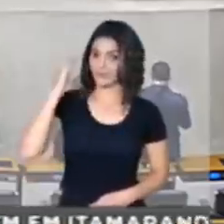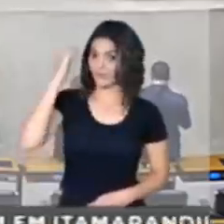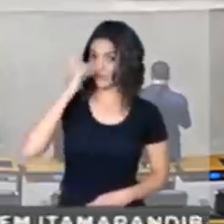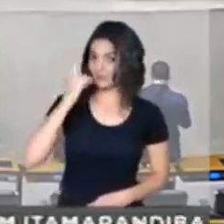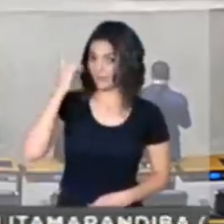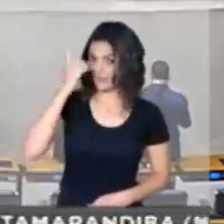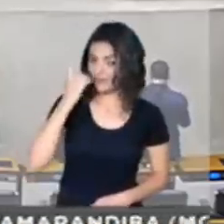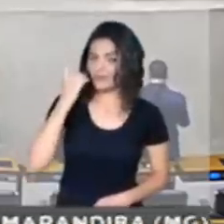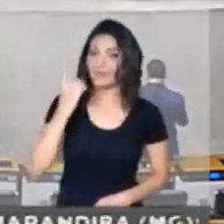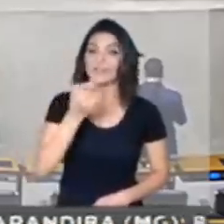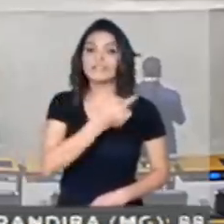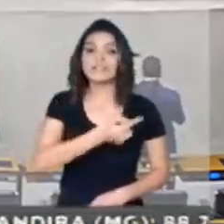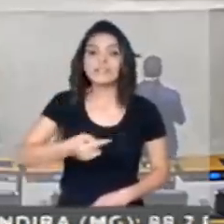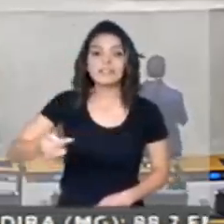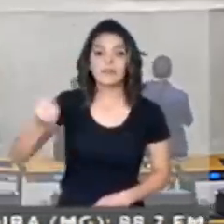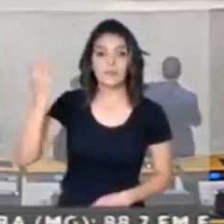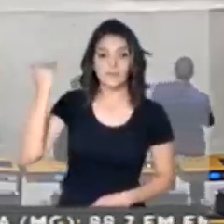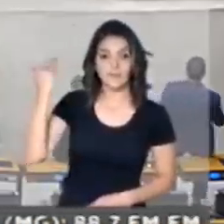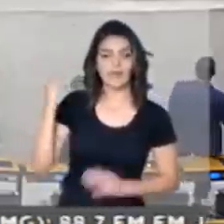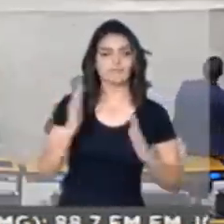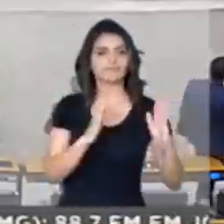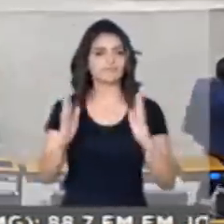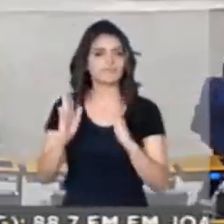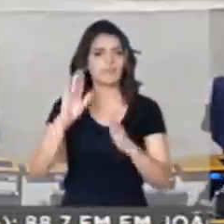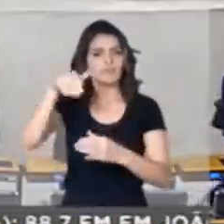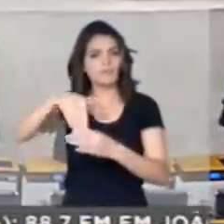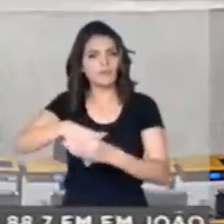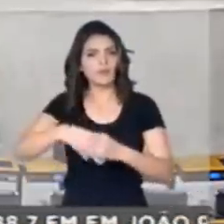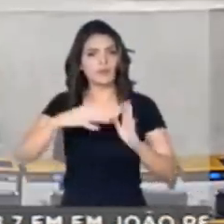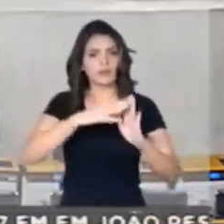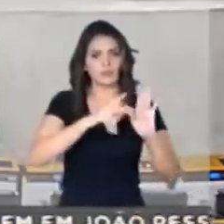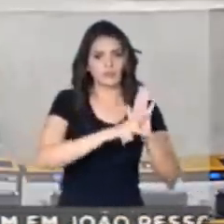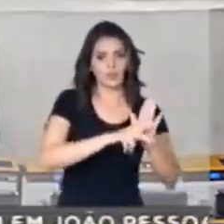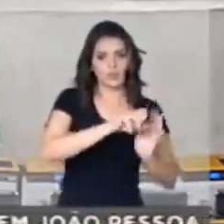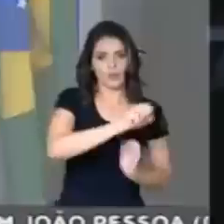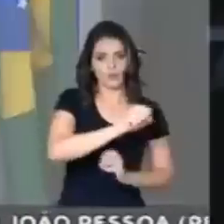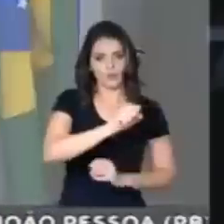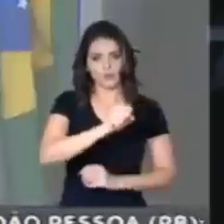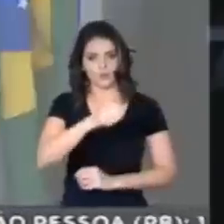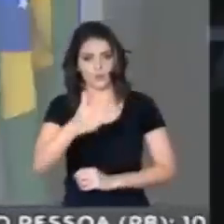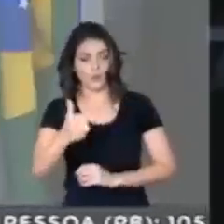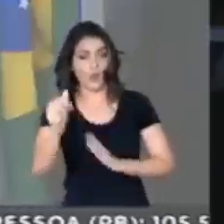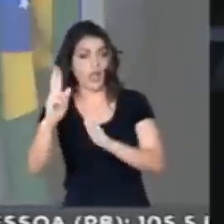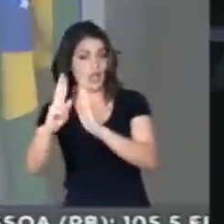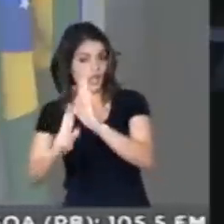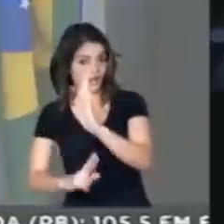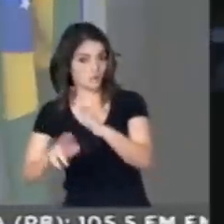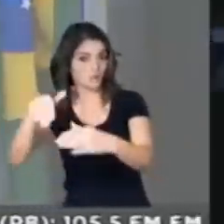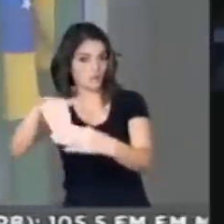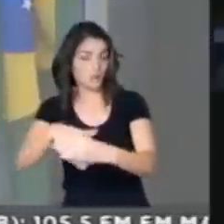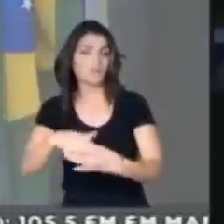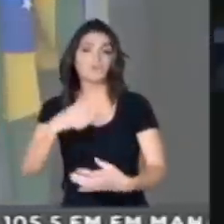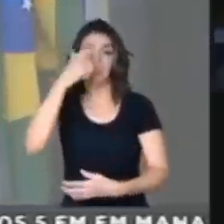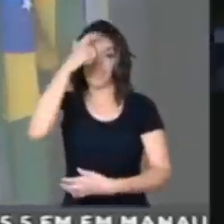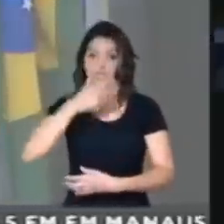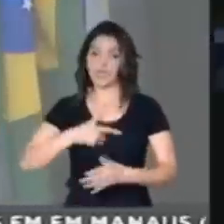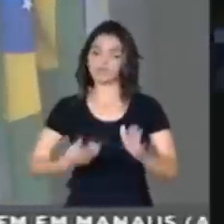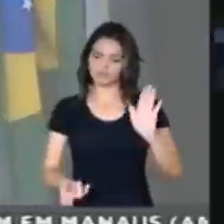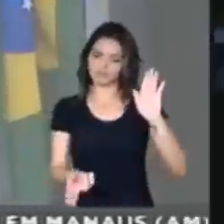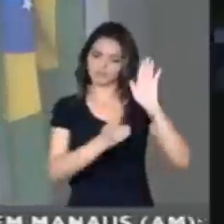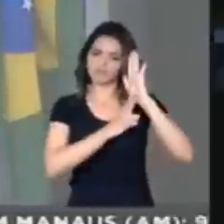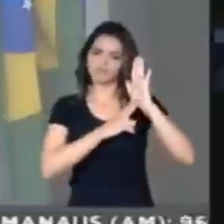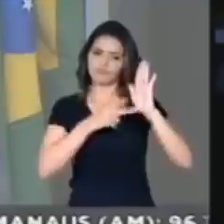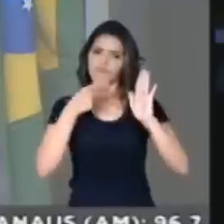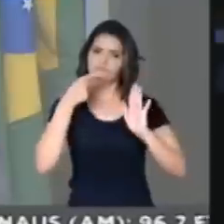na semana passada, durante a votação da MP 881, no seu relatório, eu afirmei no plenário, do microfone